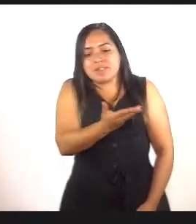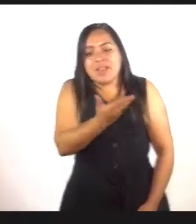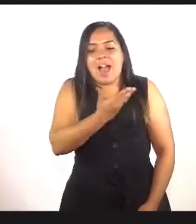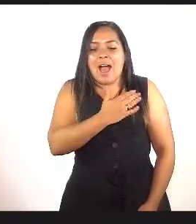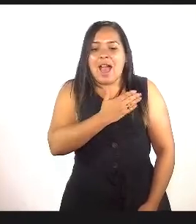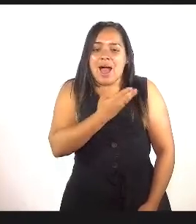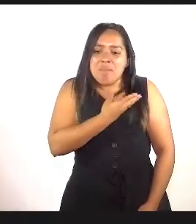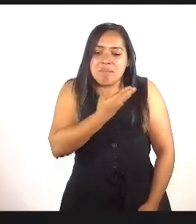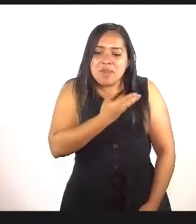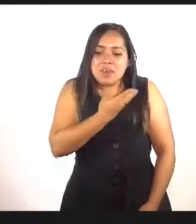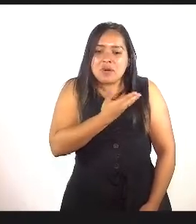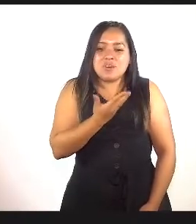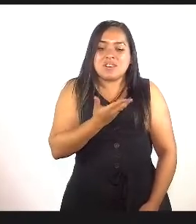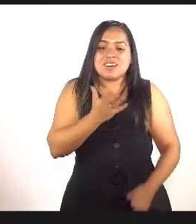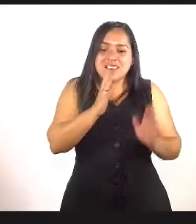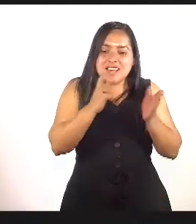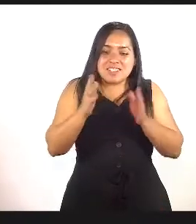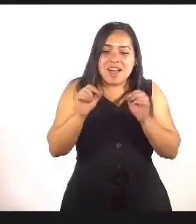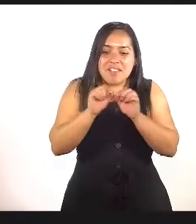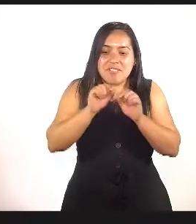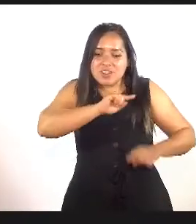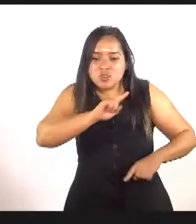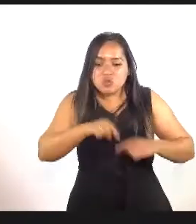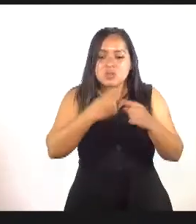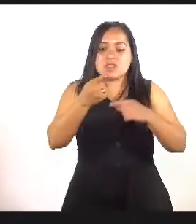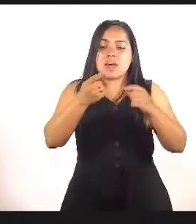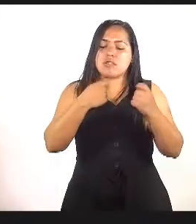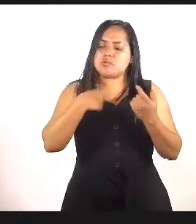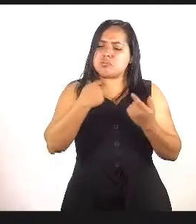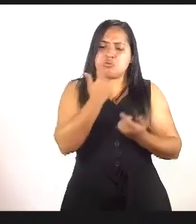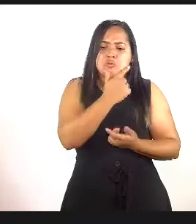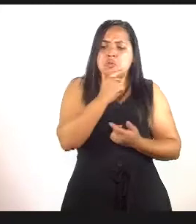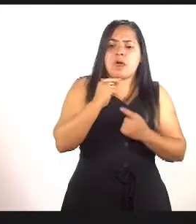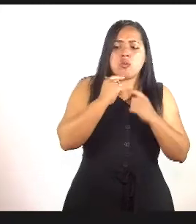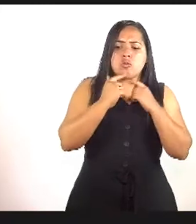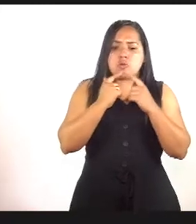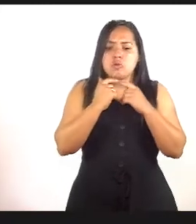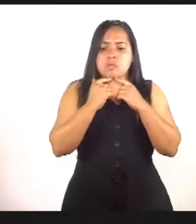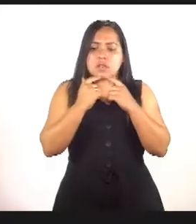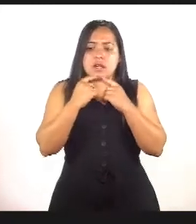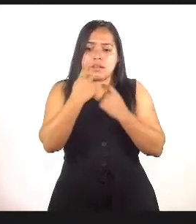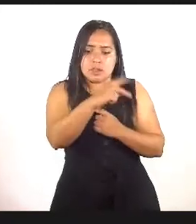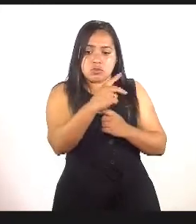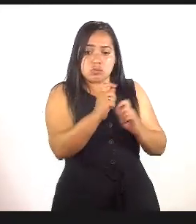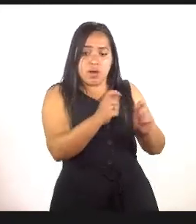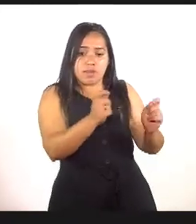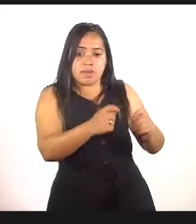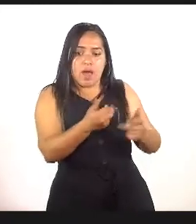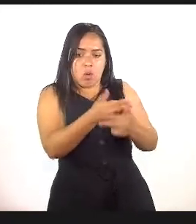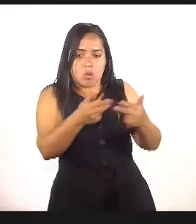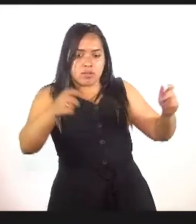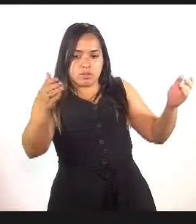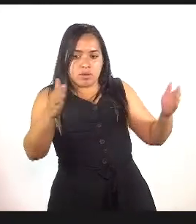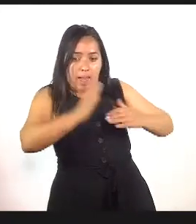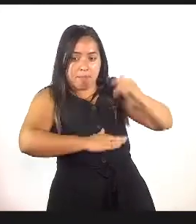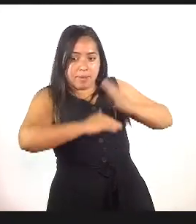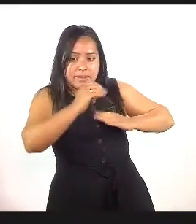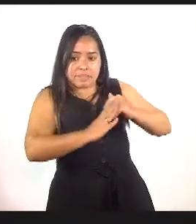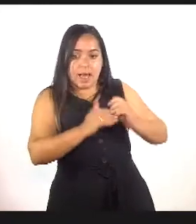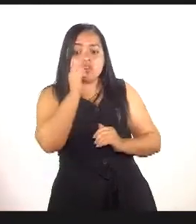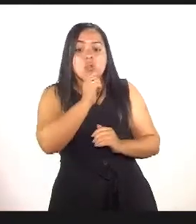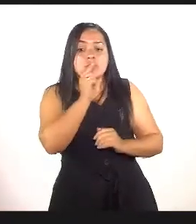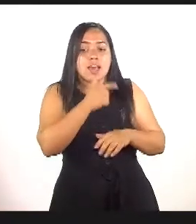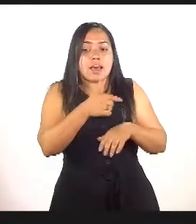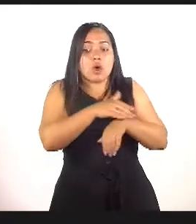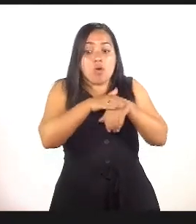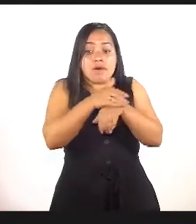visto já fez sucesso. Não tenho dúvida da sua capacidade. A gente teve a oportunidade de conversar